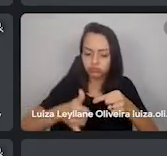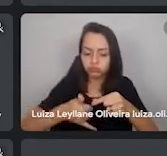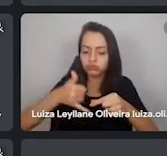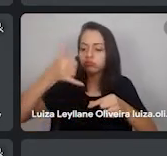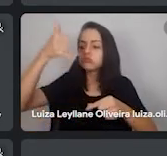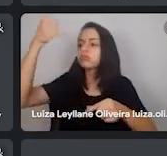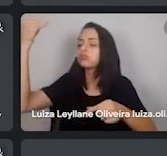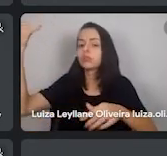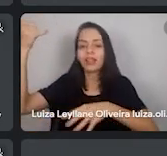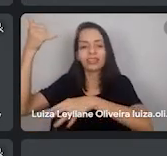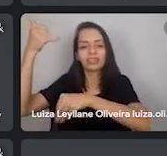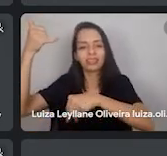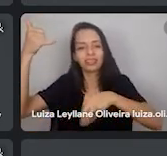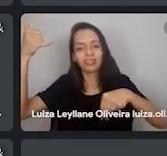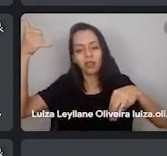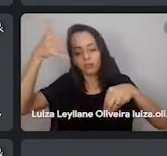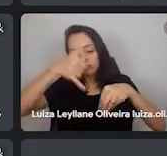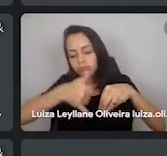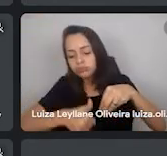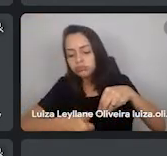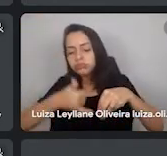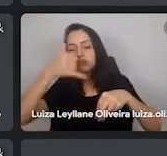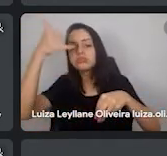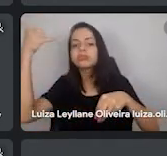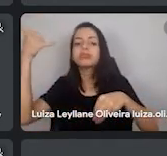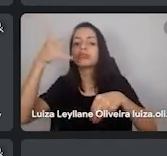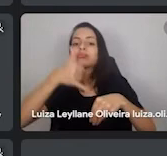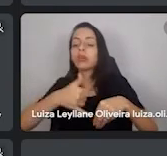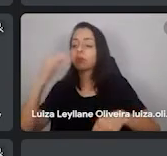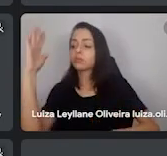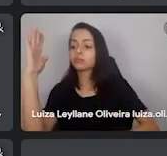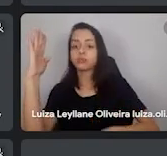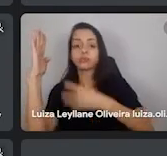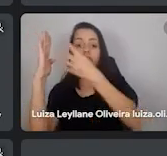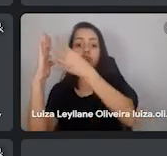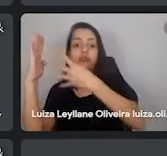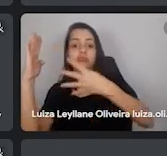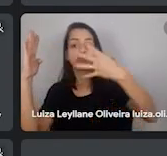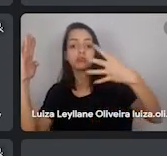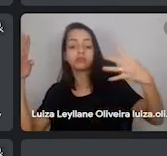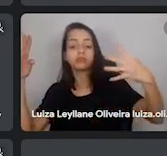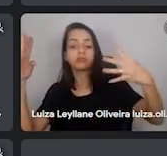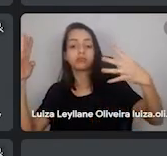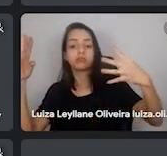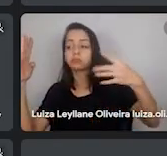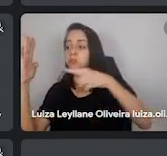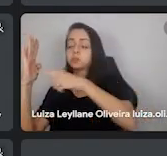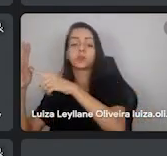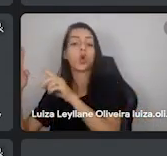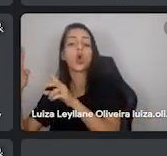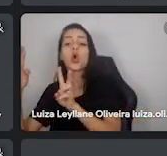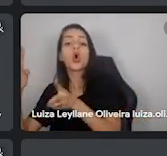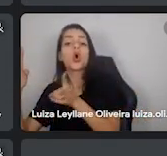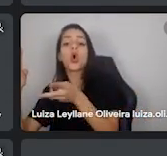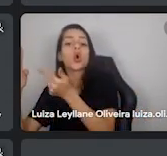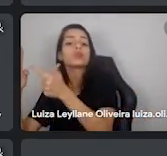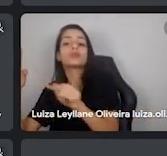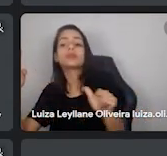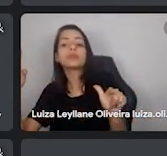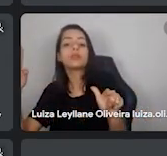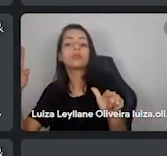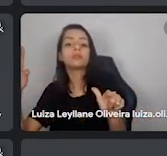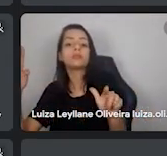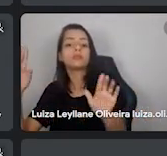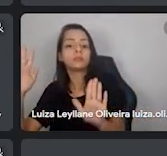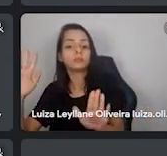caído, aquele curto, como uma carga. É a mesma coisa você pegar, fechar um curto